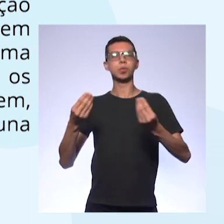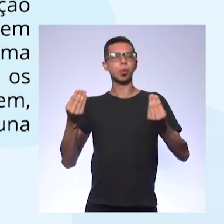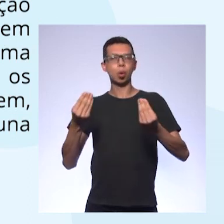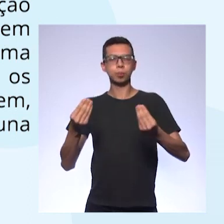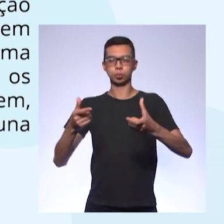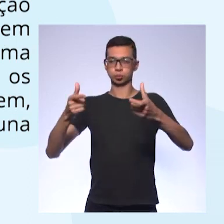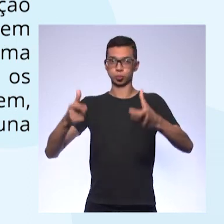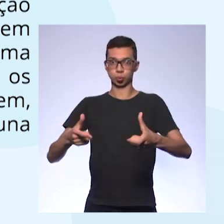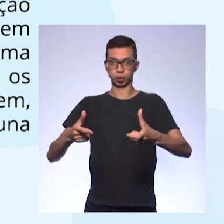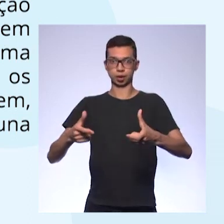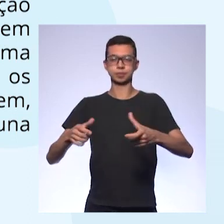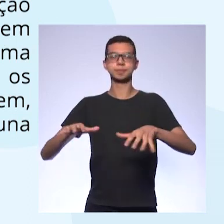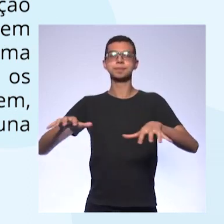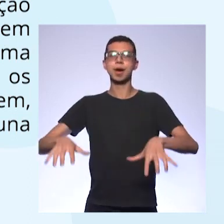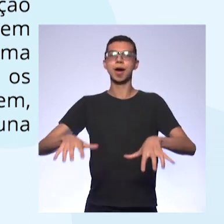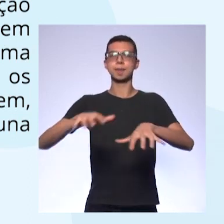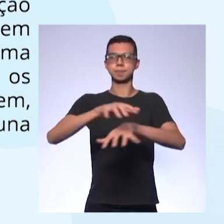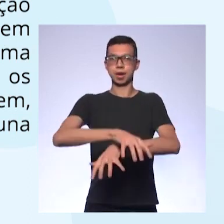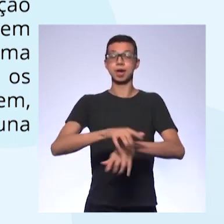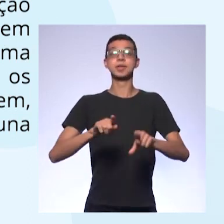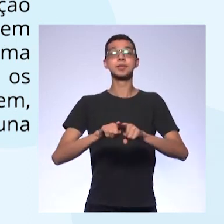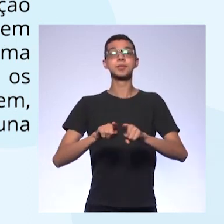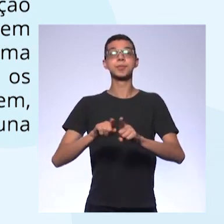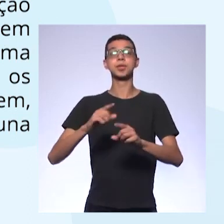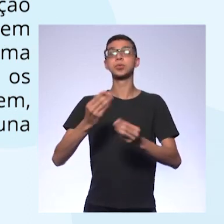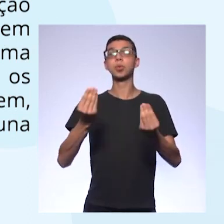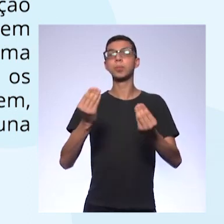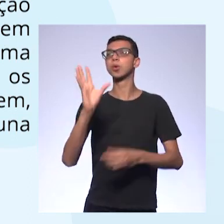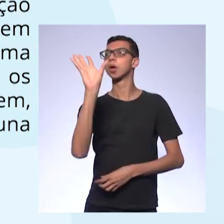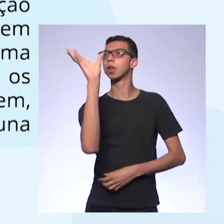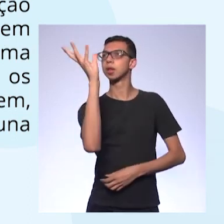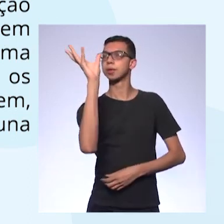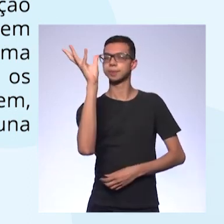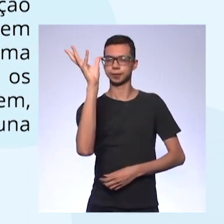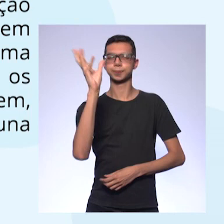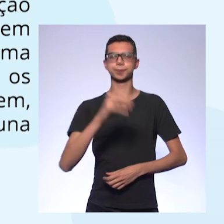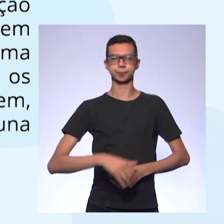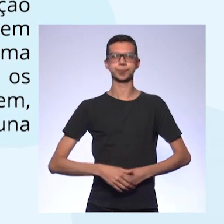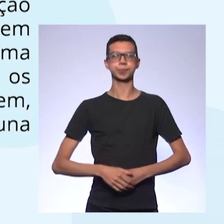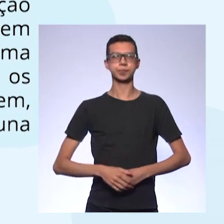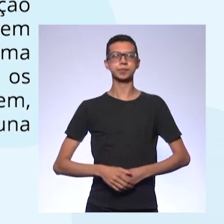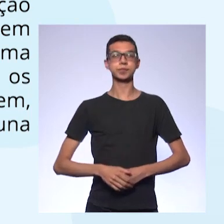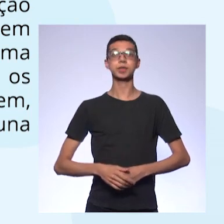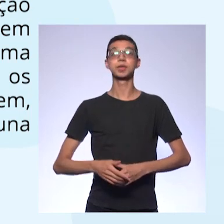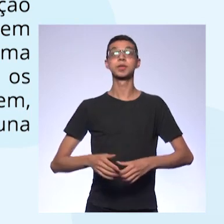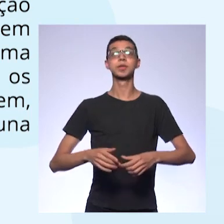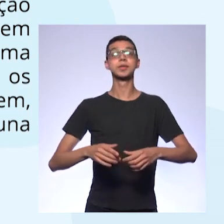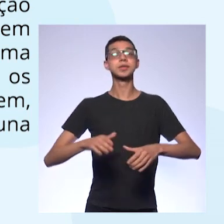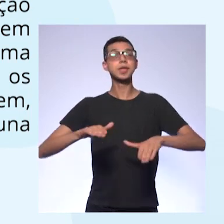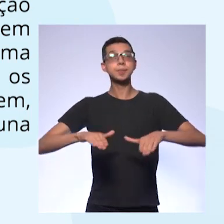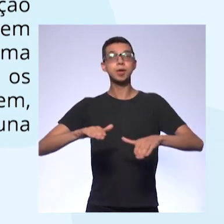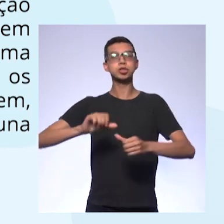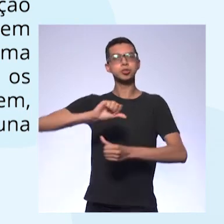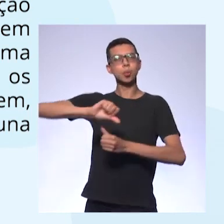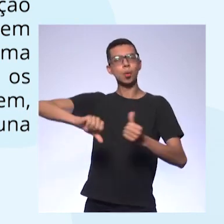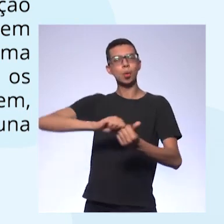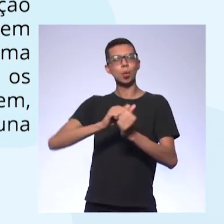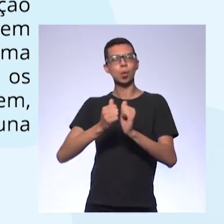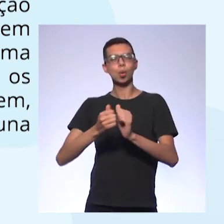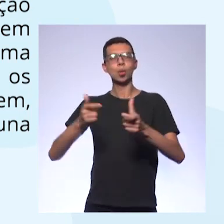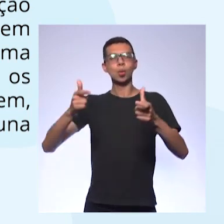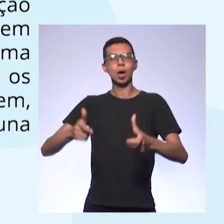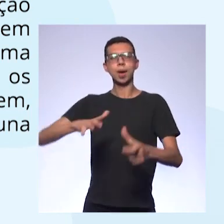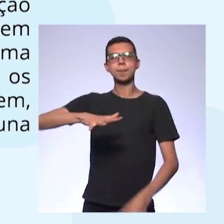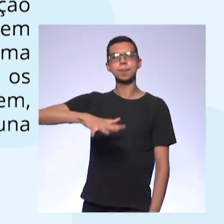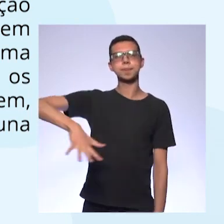e que, historicamente, sofreram os mesmos processos de formação da paisagem, resultando em uma diversidade